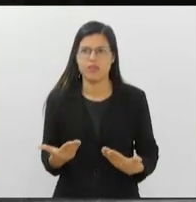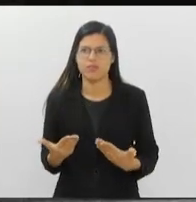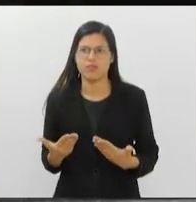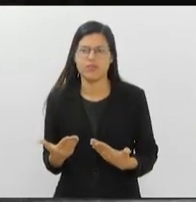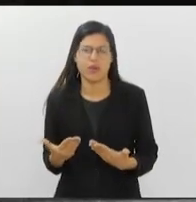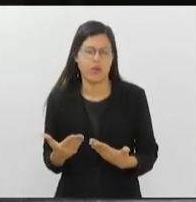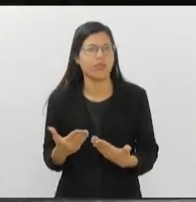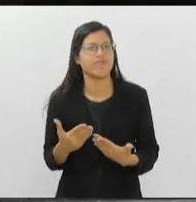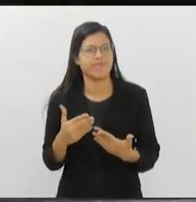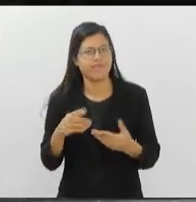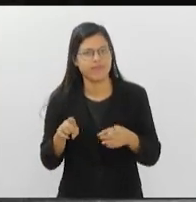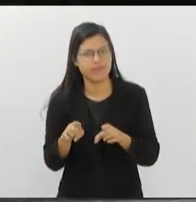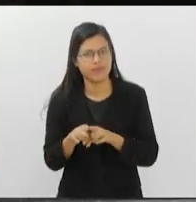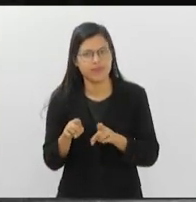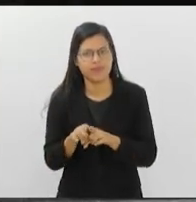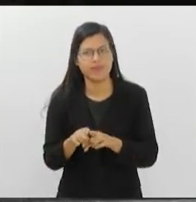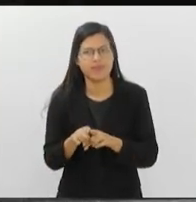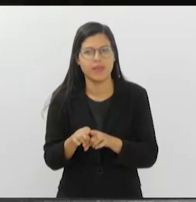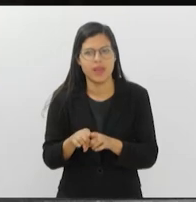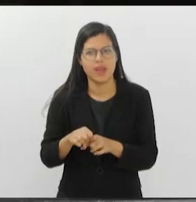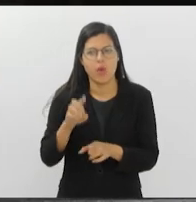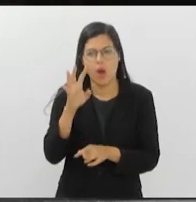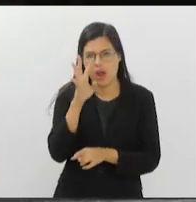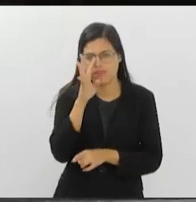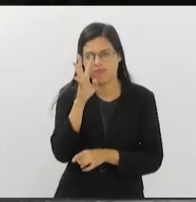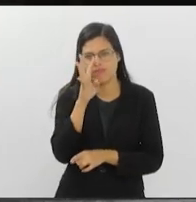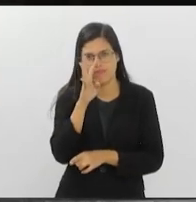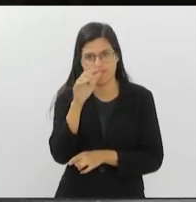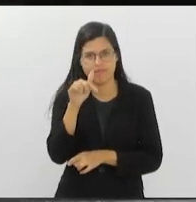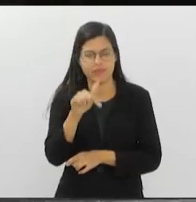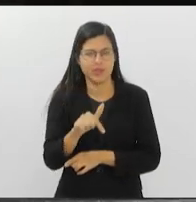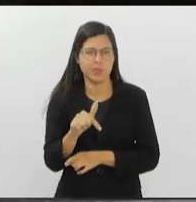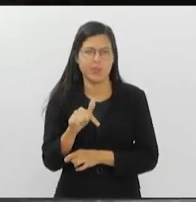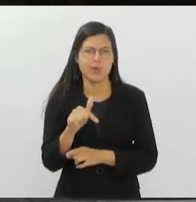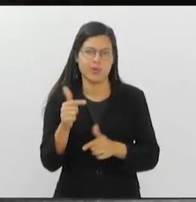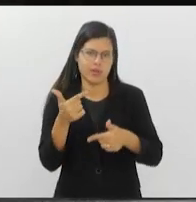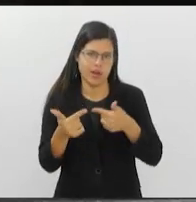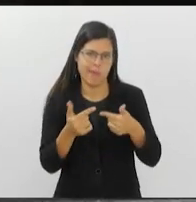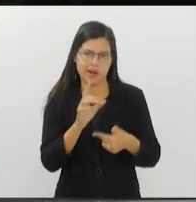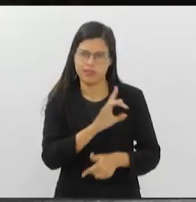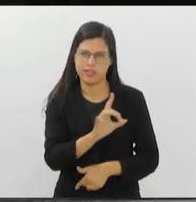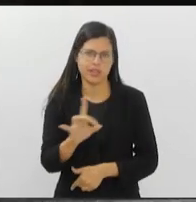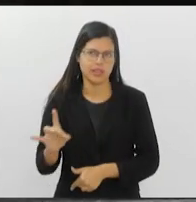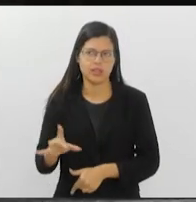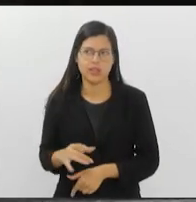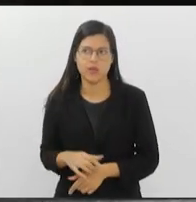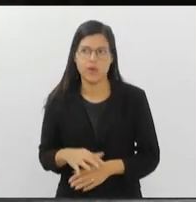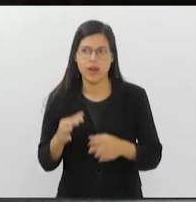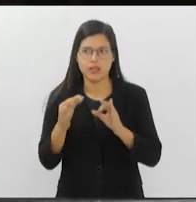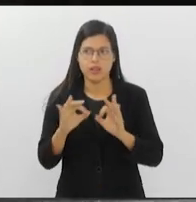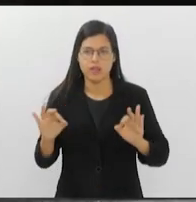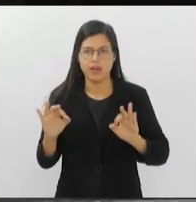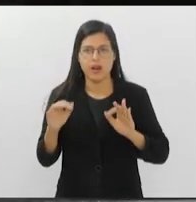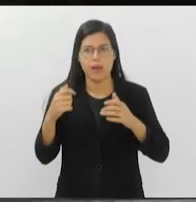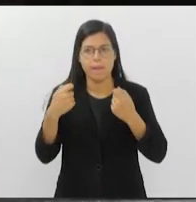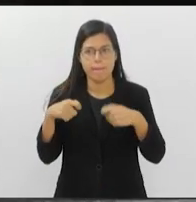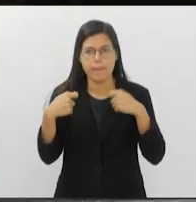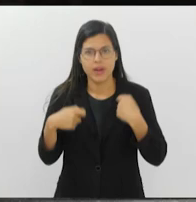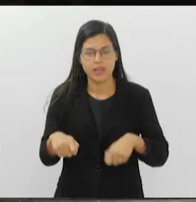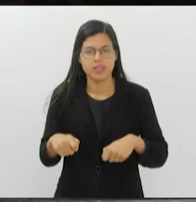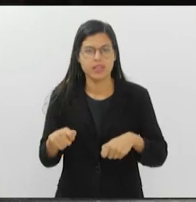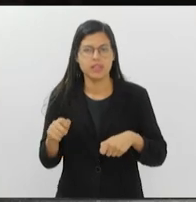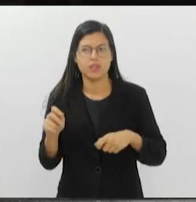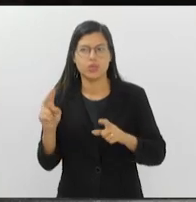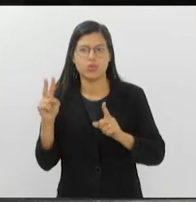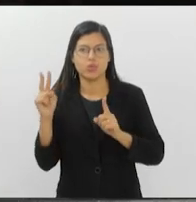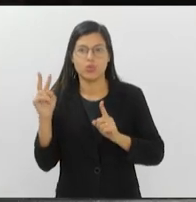compartilhados. Admiro muito o trabalho de todos vocês. E essa frase: é preciso transver o mundo.